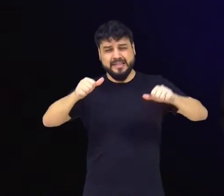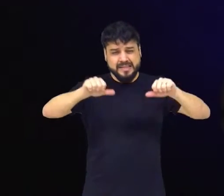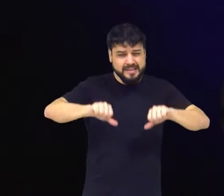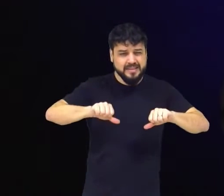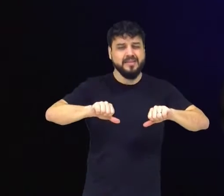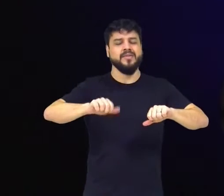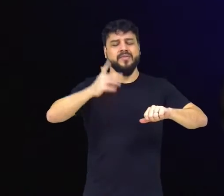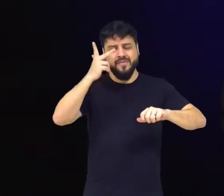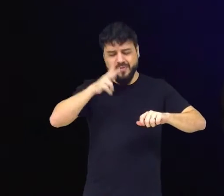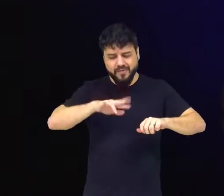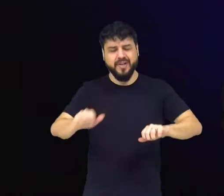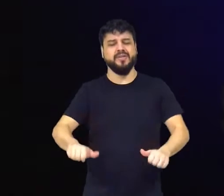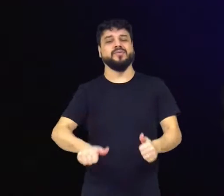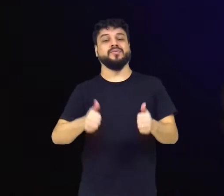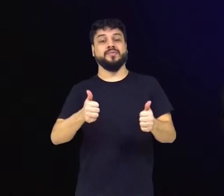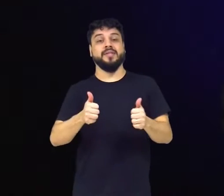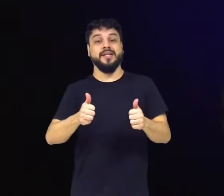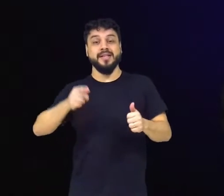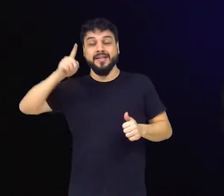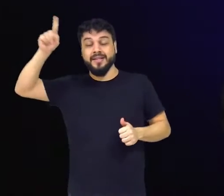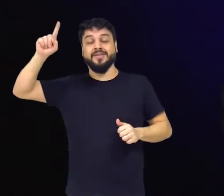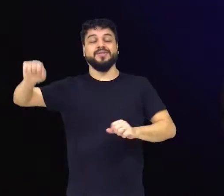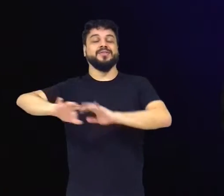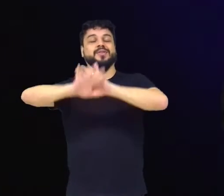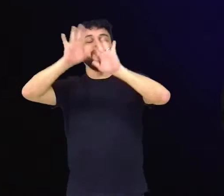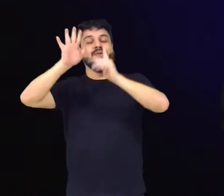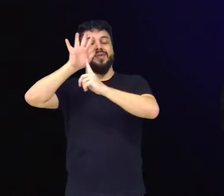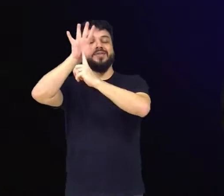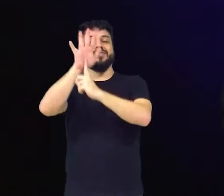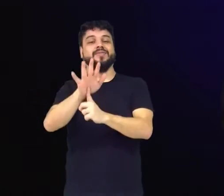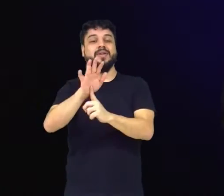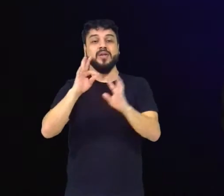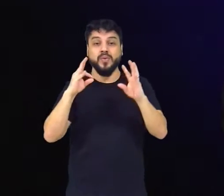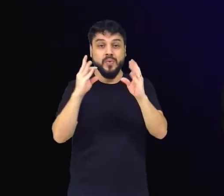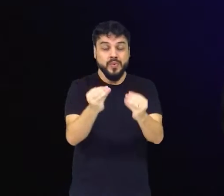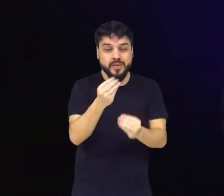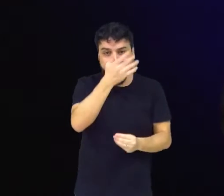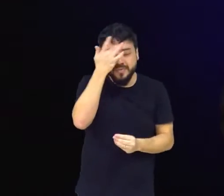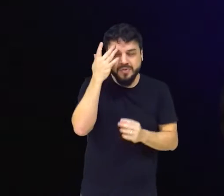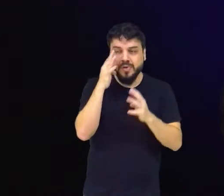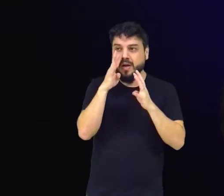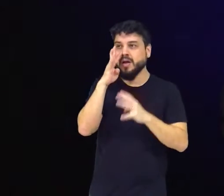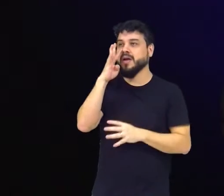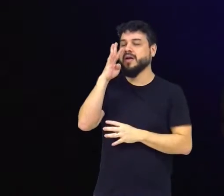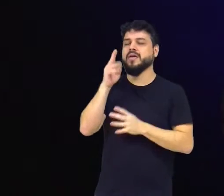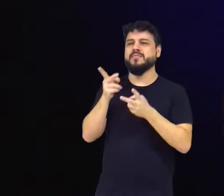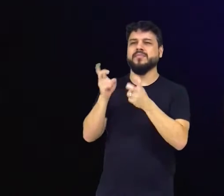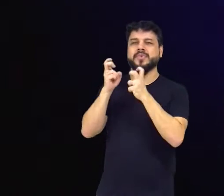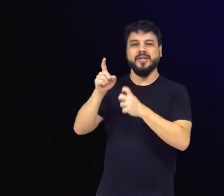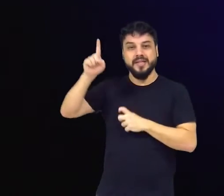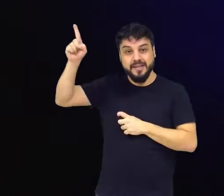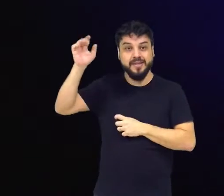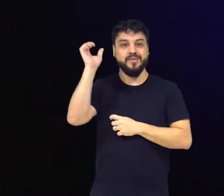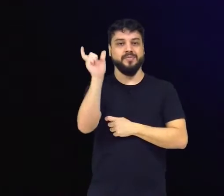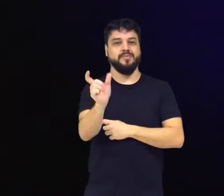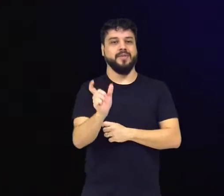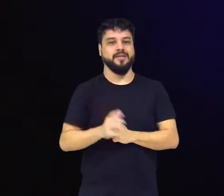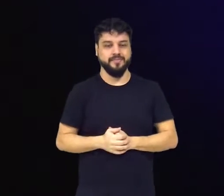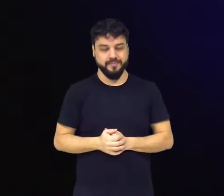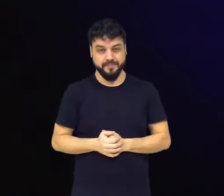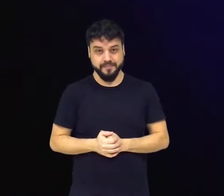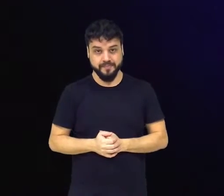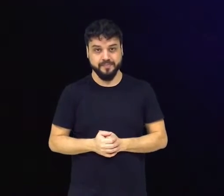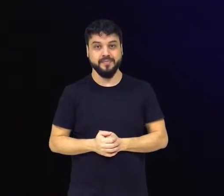glória do Senhor se manifestará, e toda a carne haverá, pois a boca do Senhor diz. Amém, queridos, louvado seja